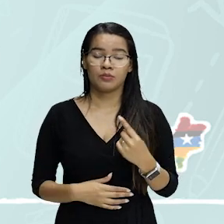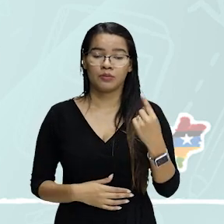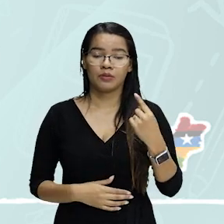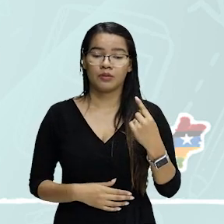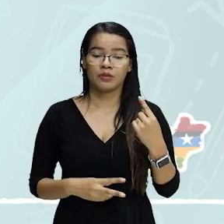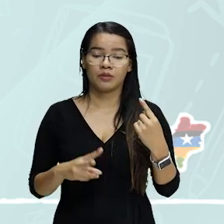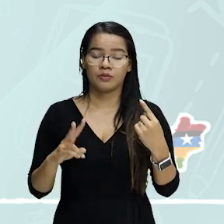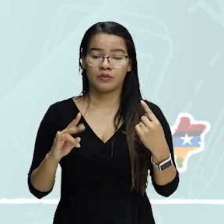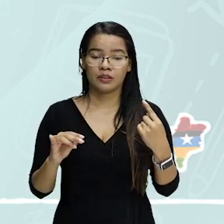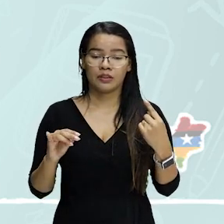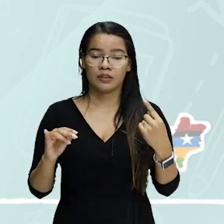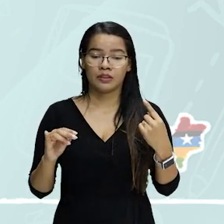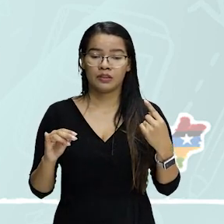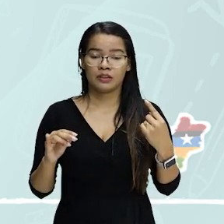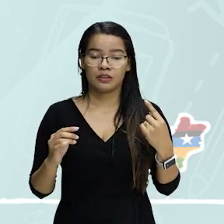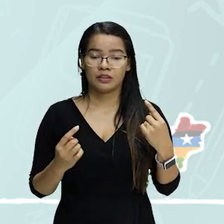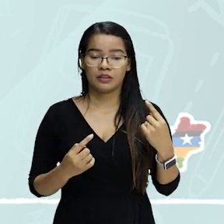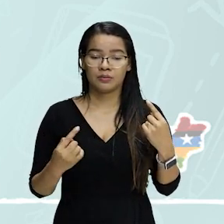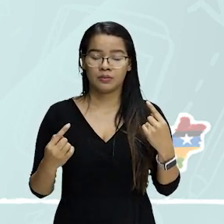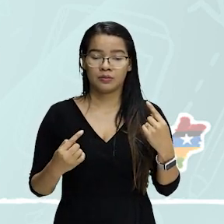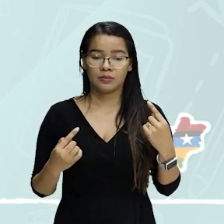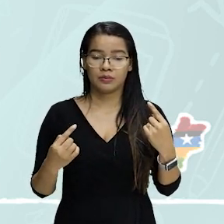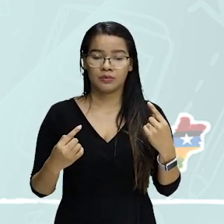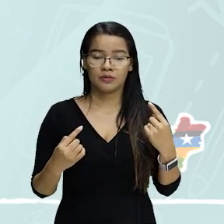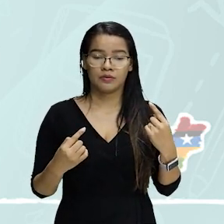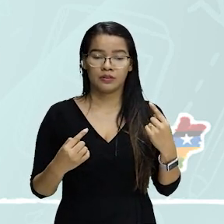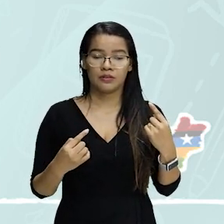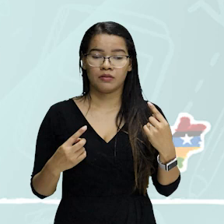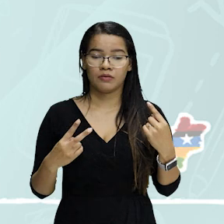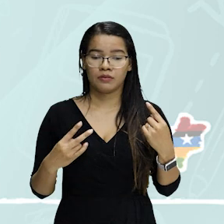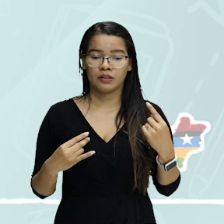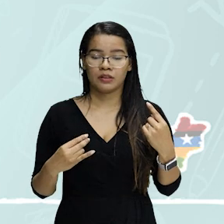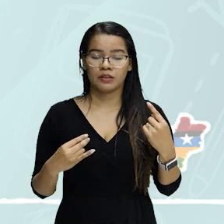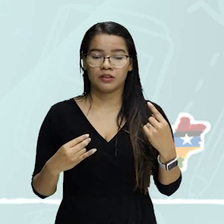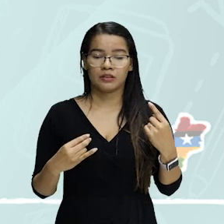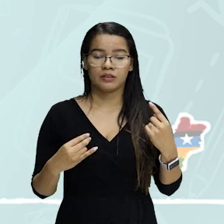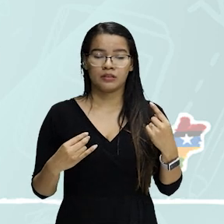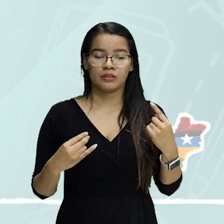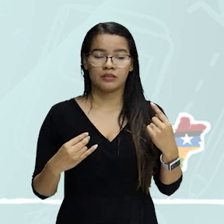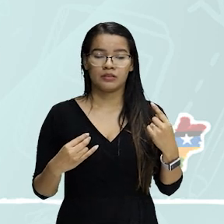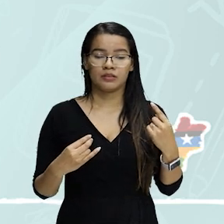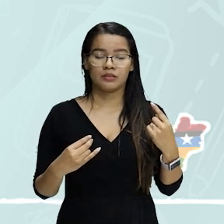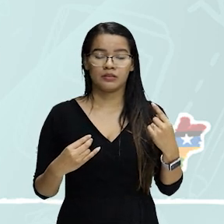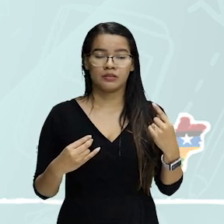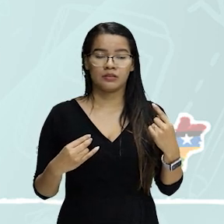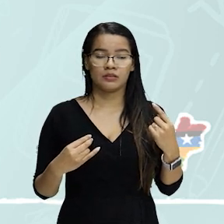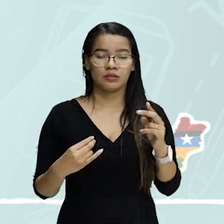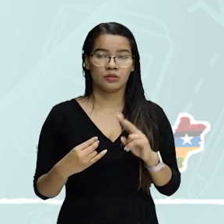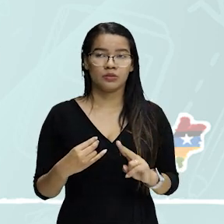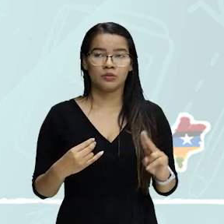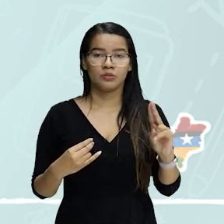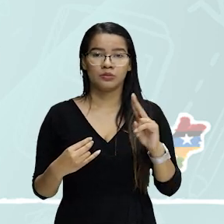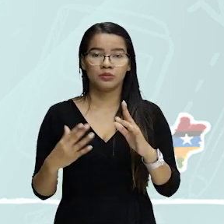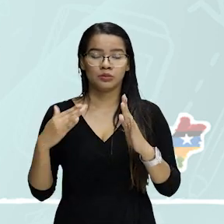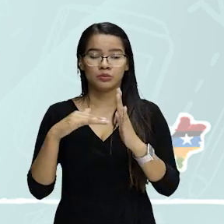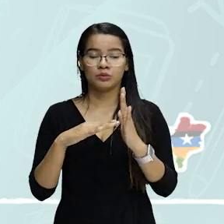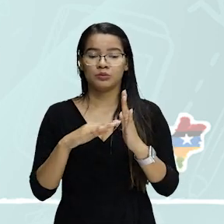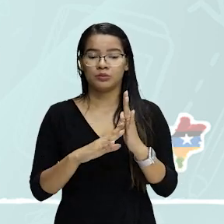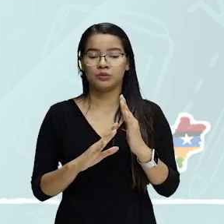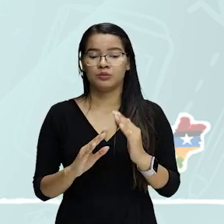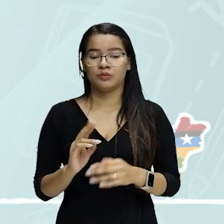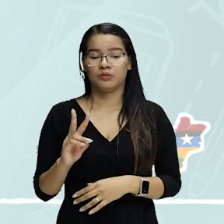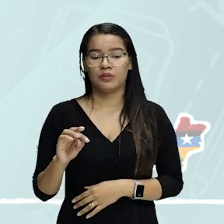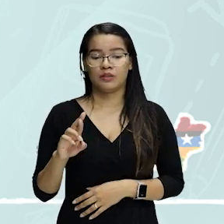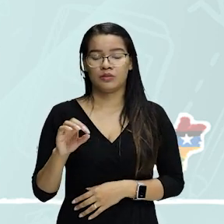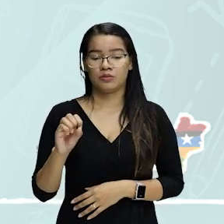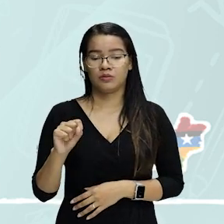verso do primeiro terceto vai rimar com o último verso do segundo